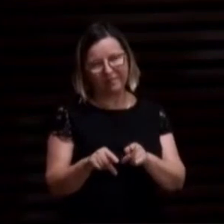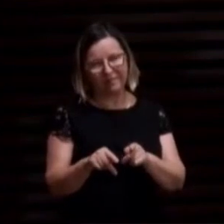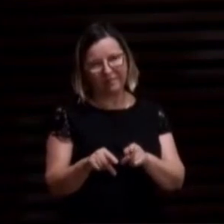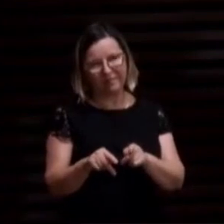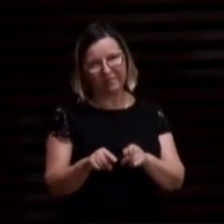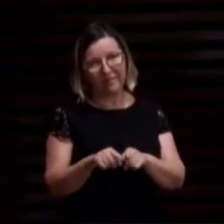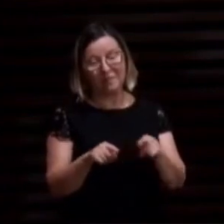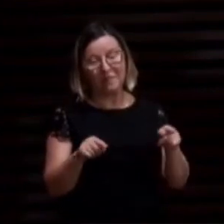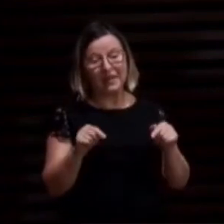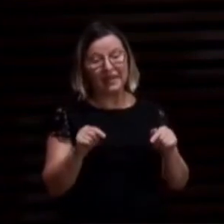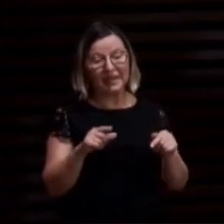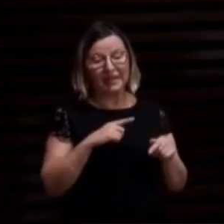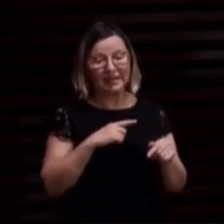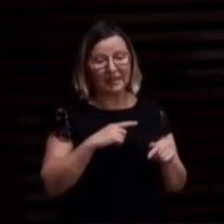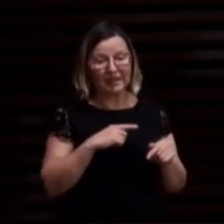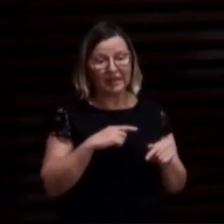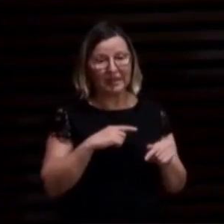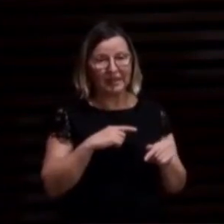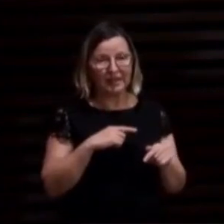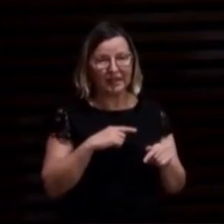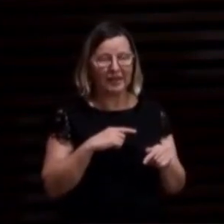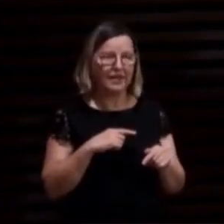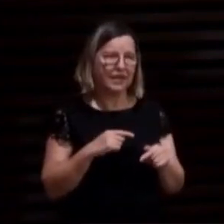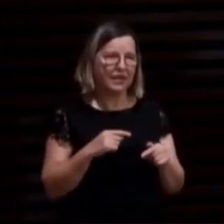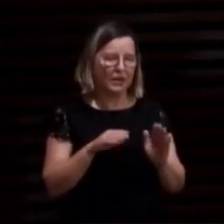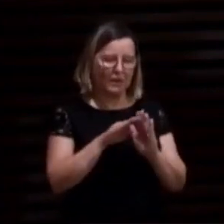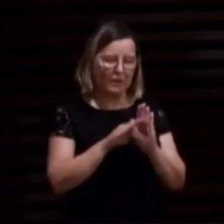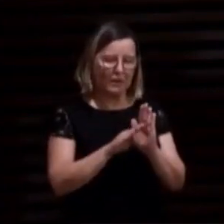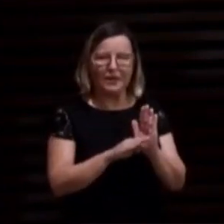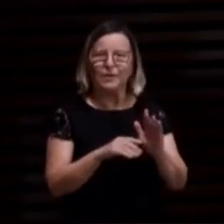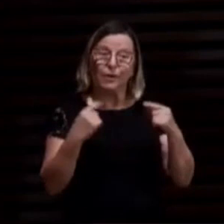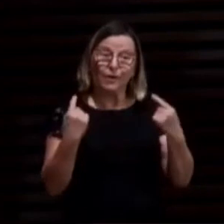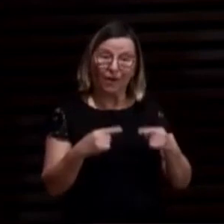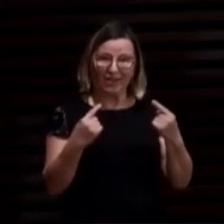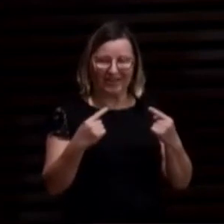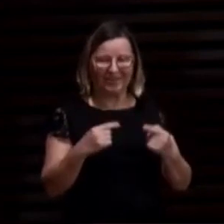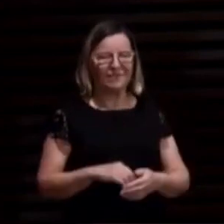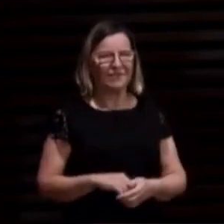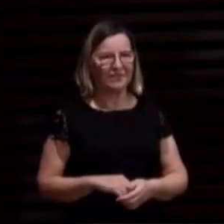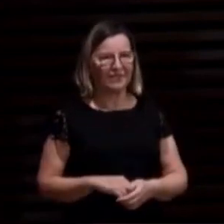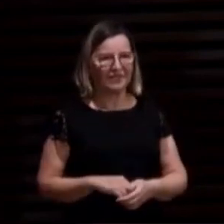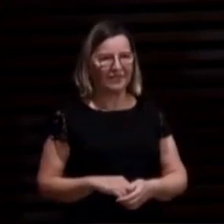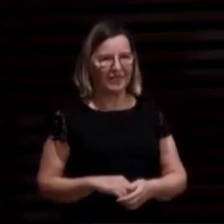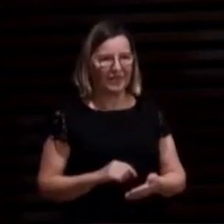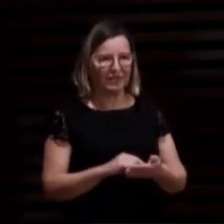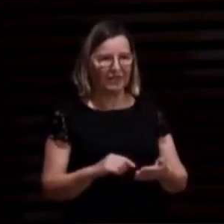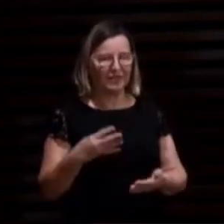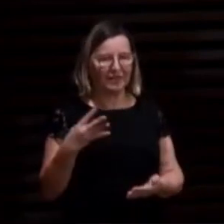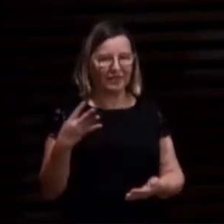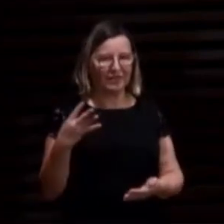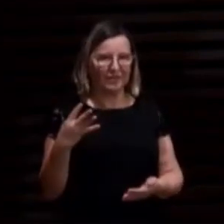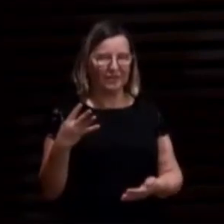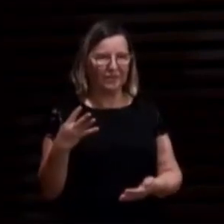Mas aqui tem uma conspirata contra ele. Vamos agora para o versículo 4.